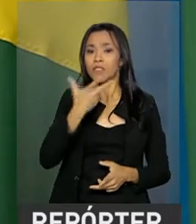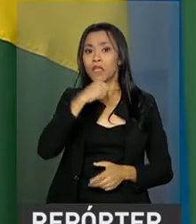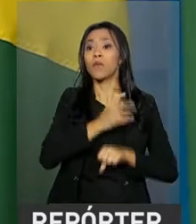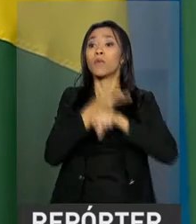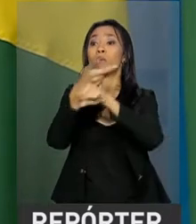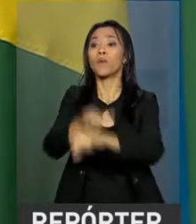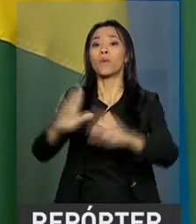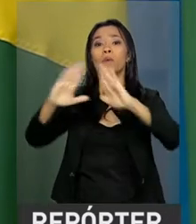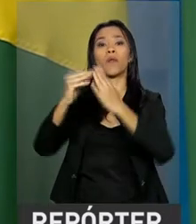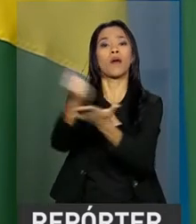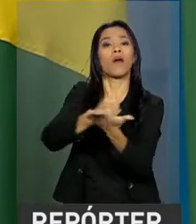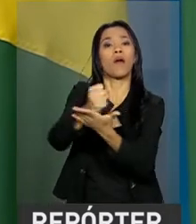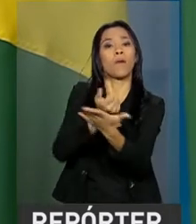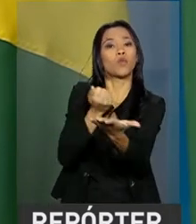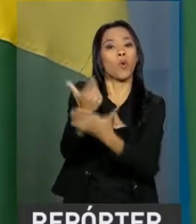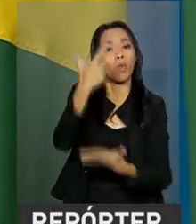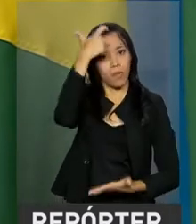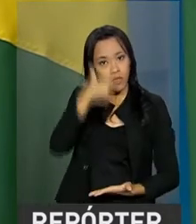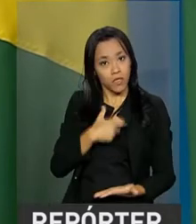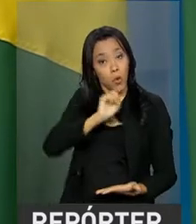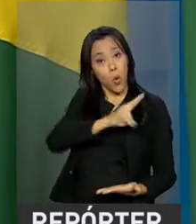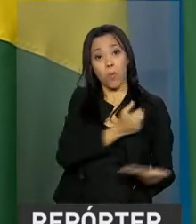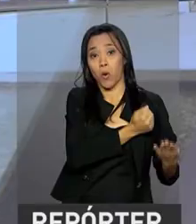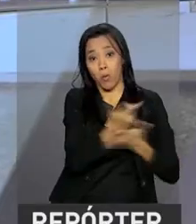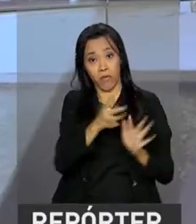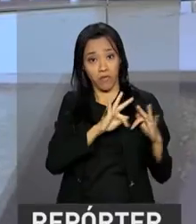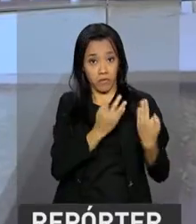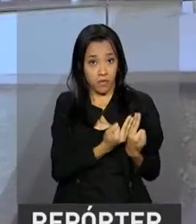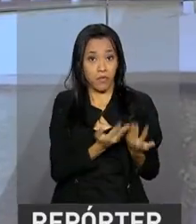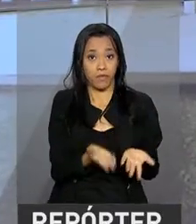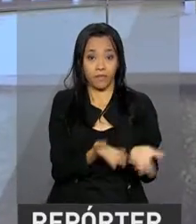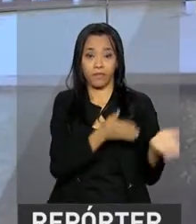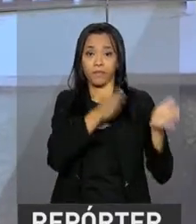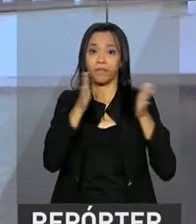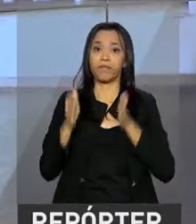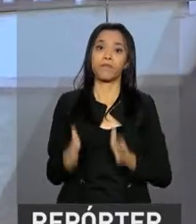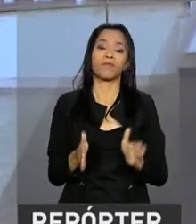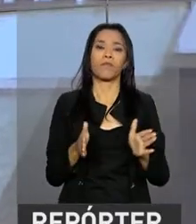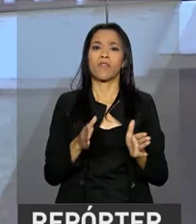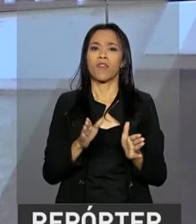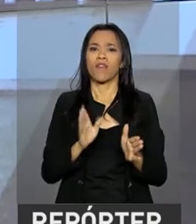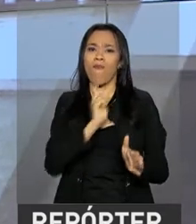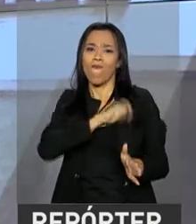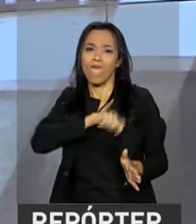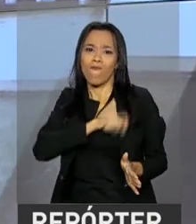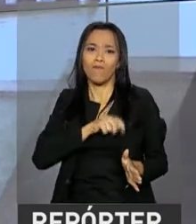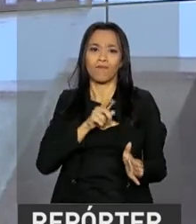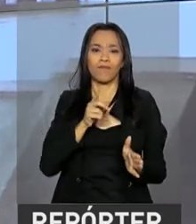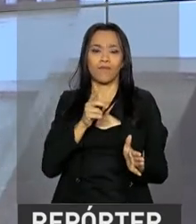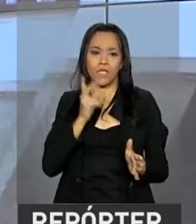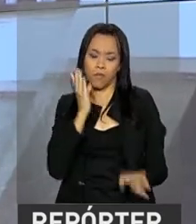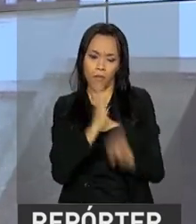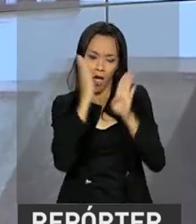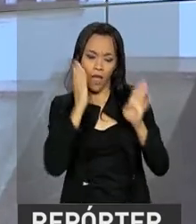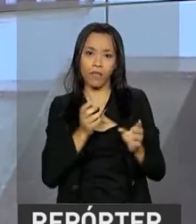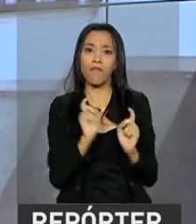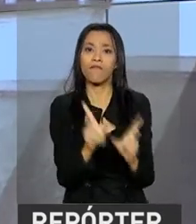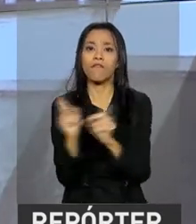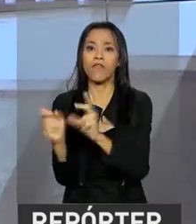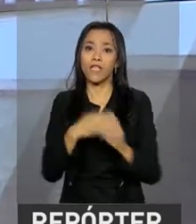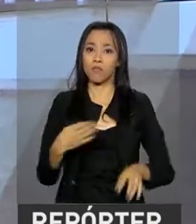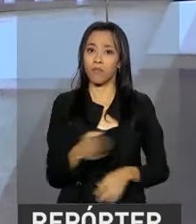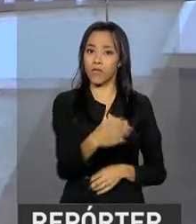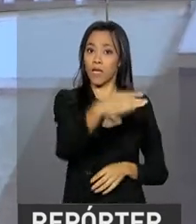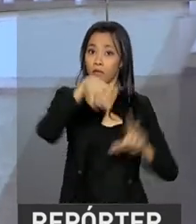comprar um remédio brasil o padrão familiar as fraudes encontradas na venda de pescado no país caíram de